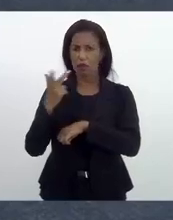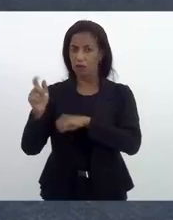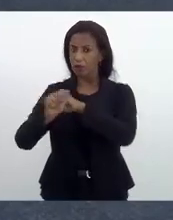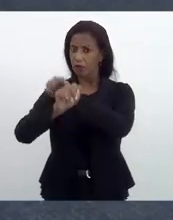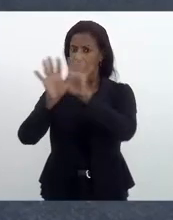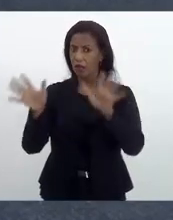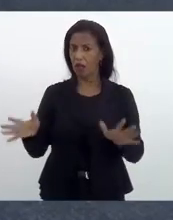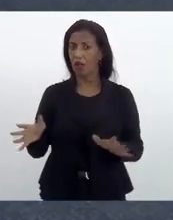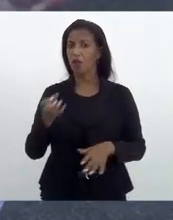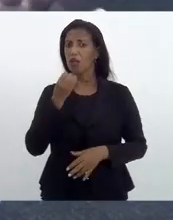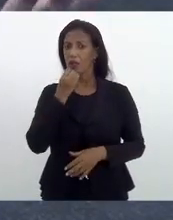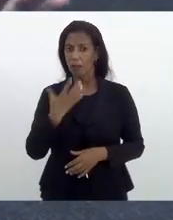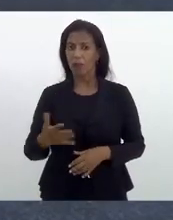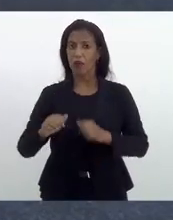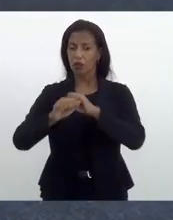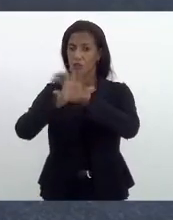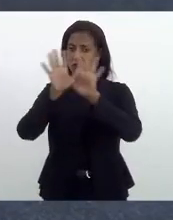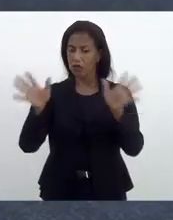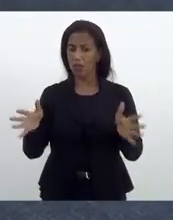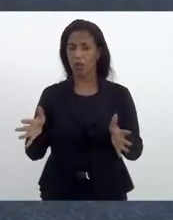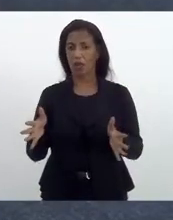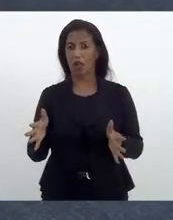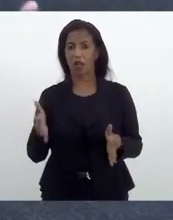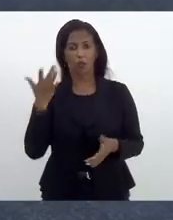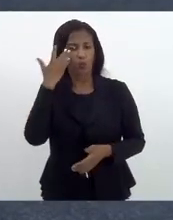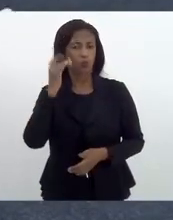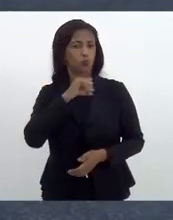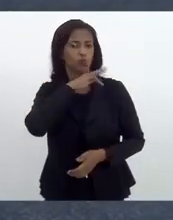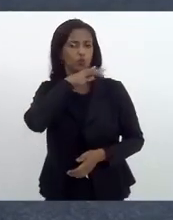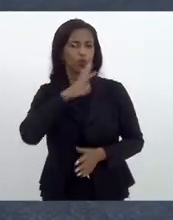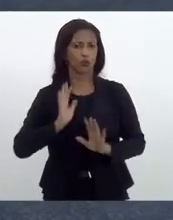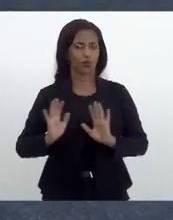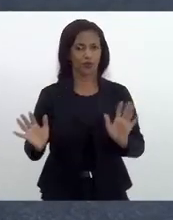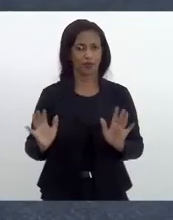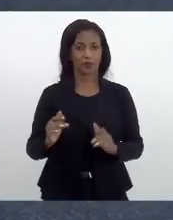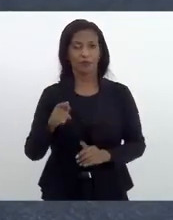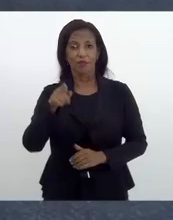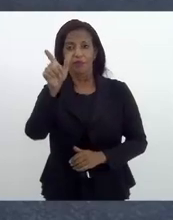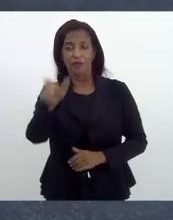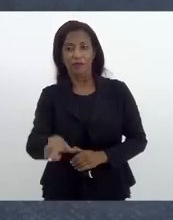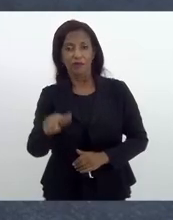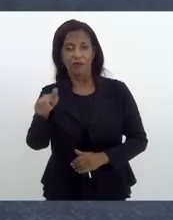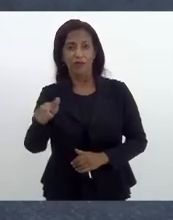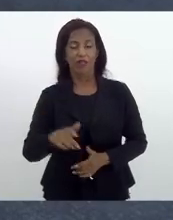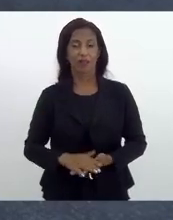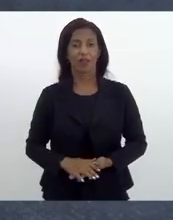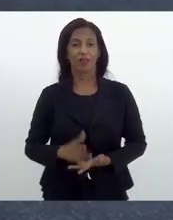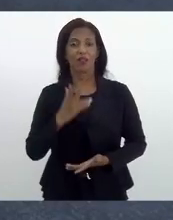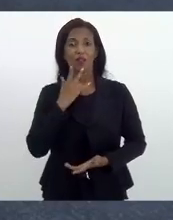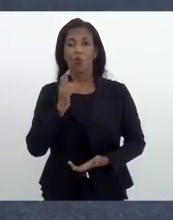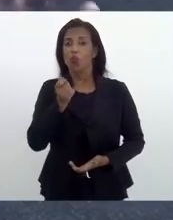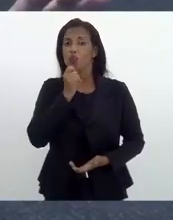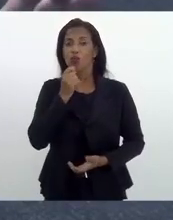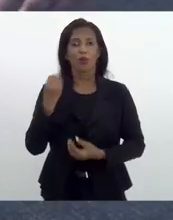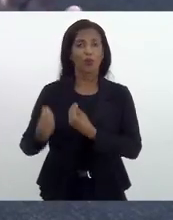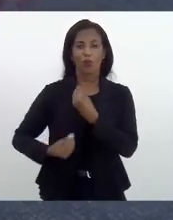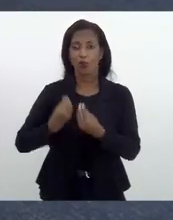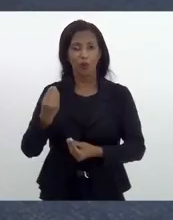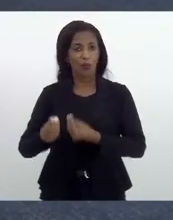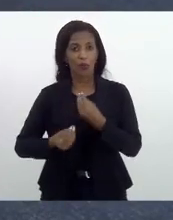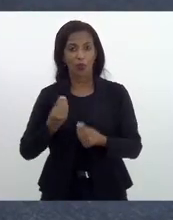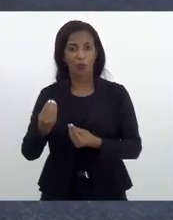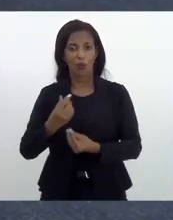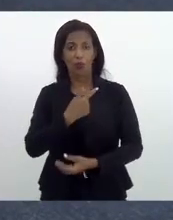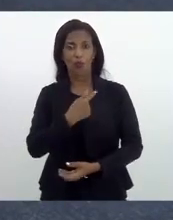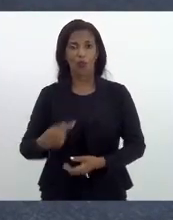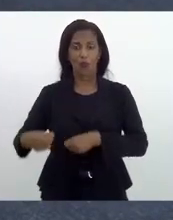claro, e é bom que as coisas sejam claras, eu não acho ruim que as pessoas sejam claras não, mas vossa excelência foi claro quando disse que não havia possibilidade de